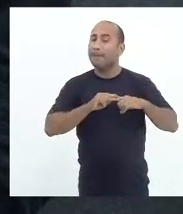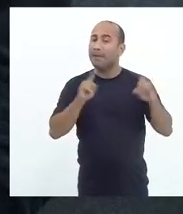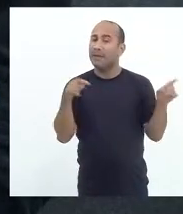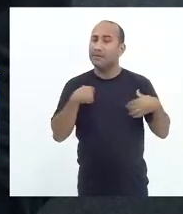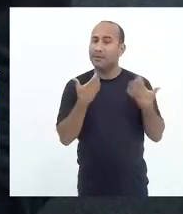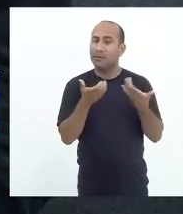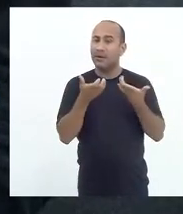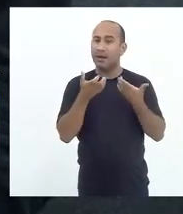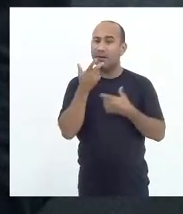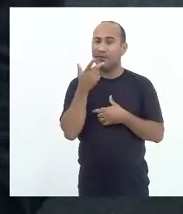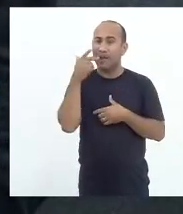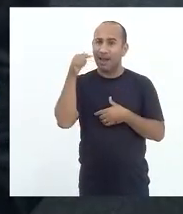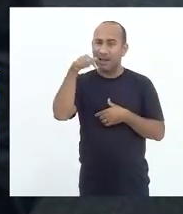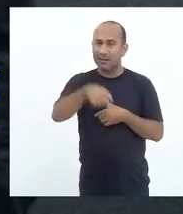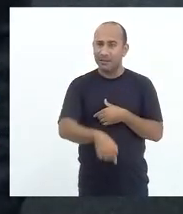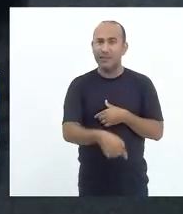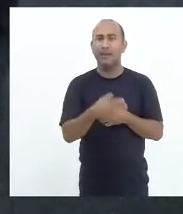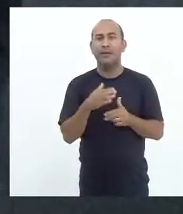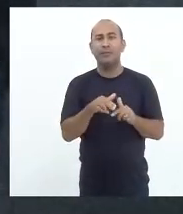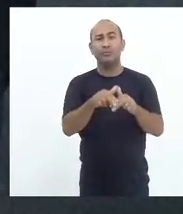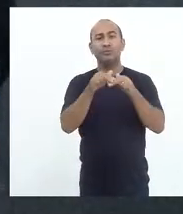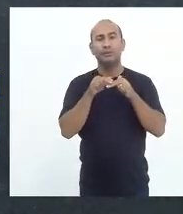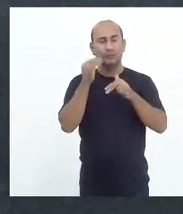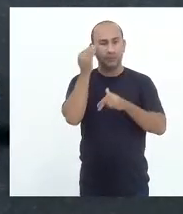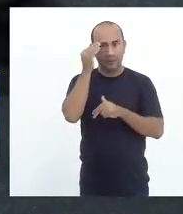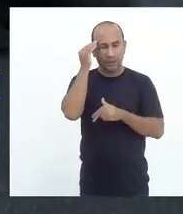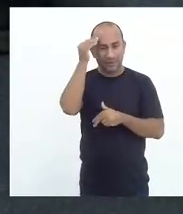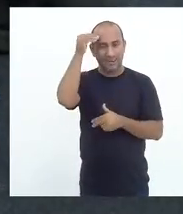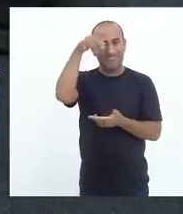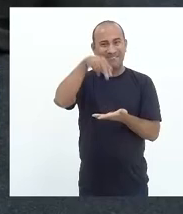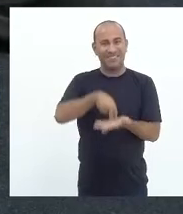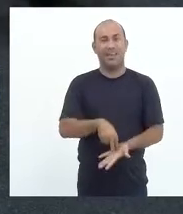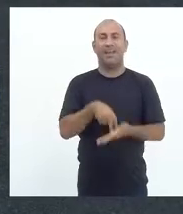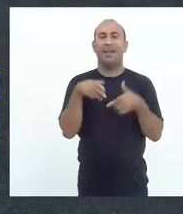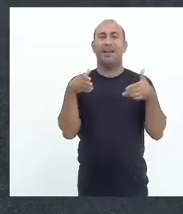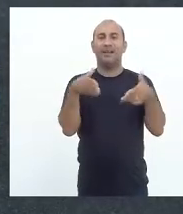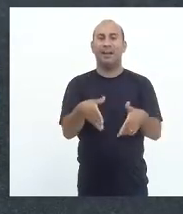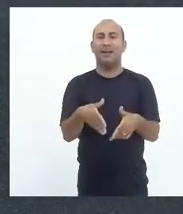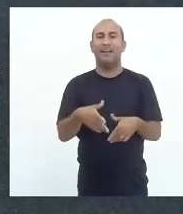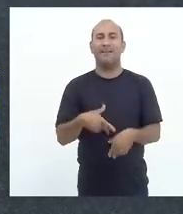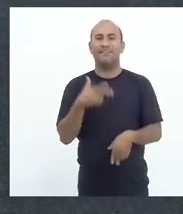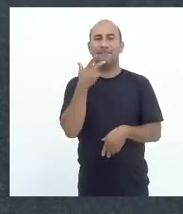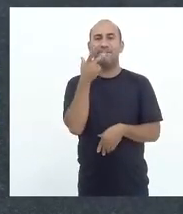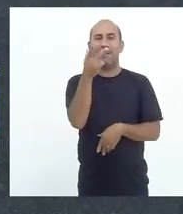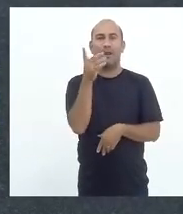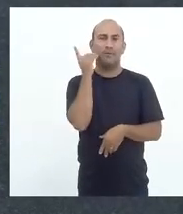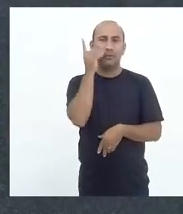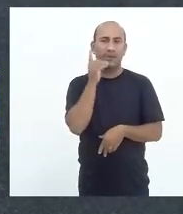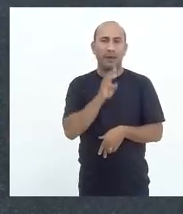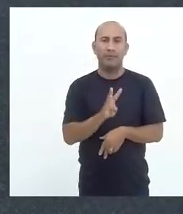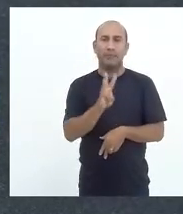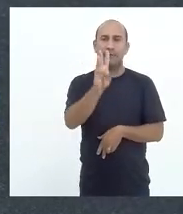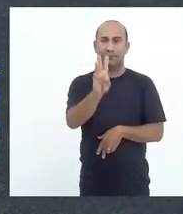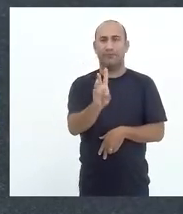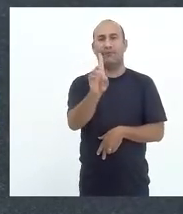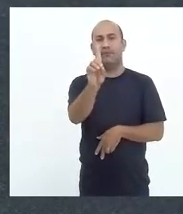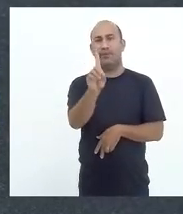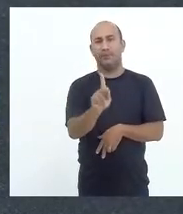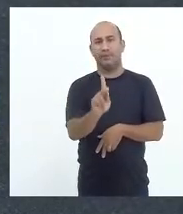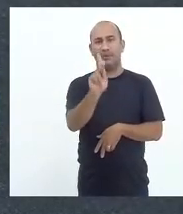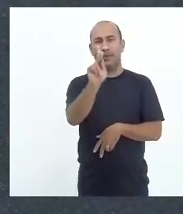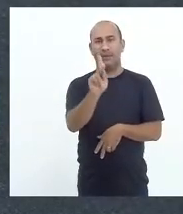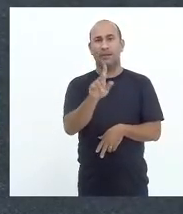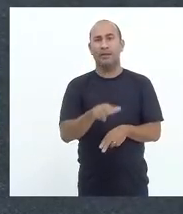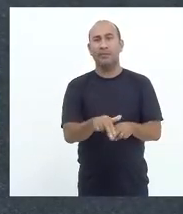aqui ao entendimento firmado aqui através da fala do deputado Valdeque Carneiro, quando ele